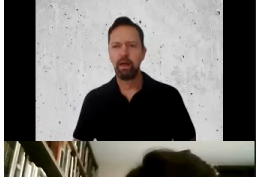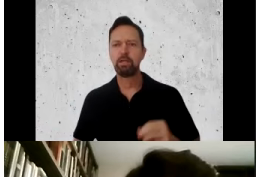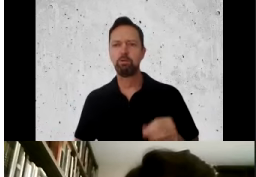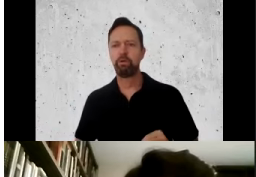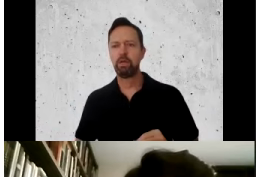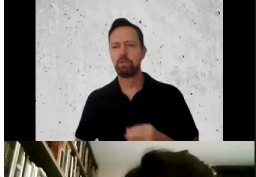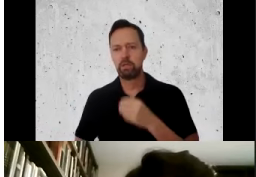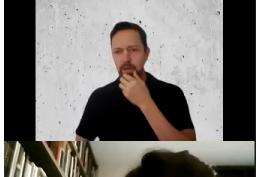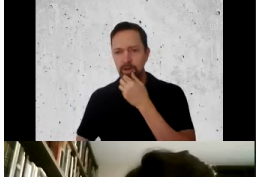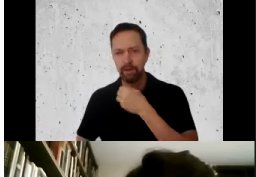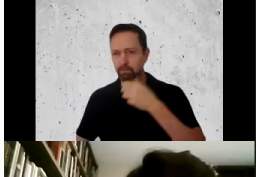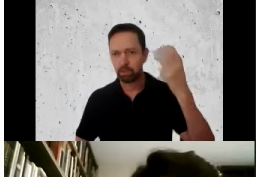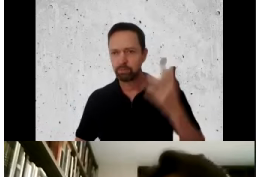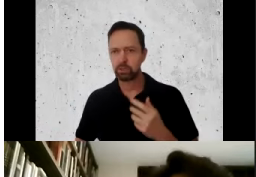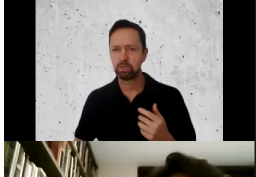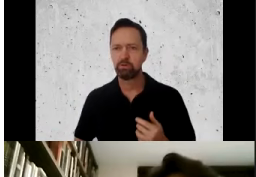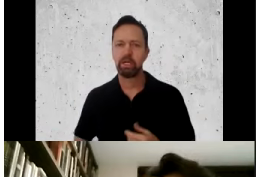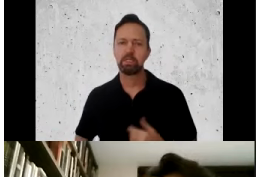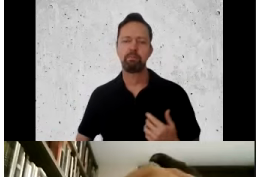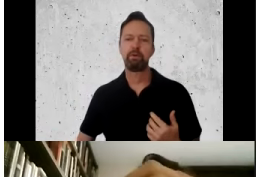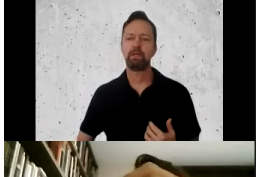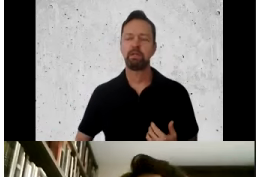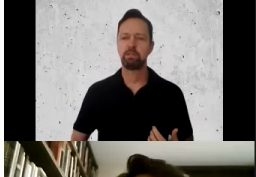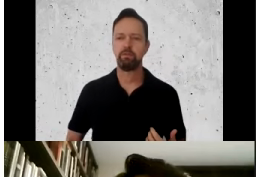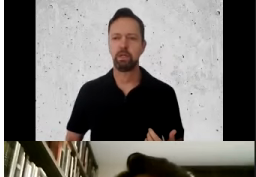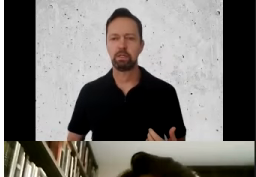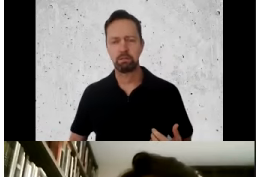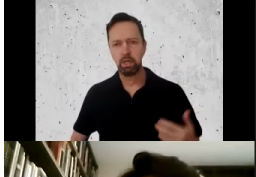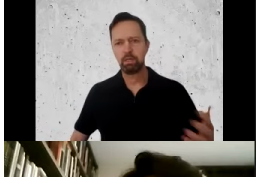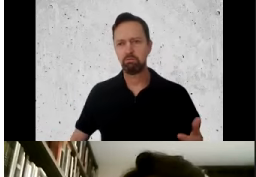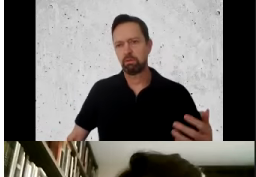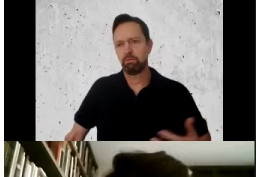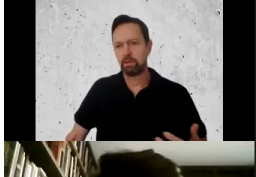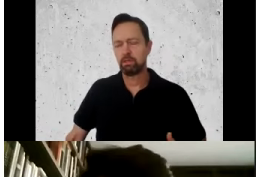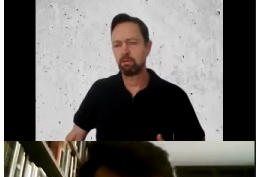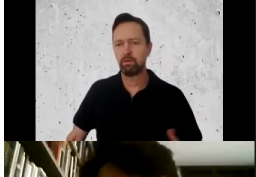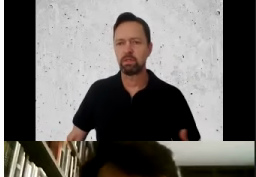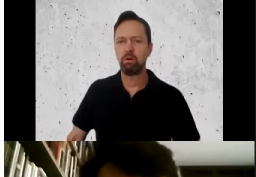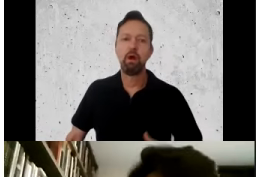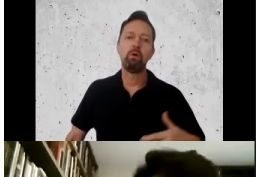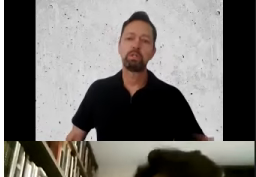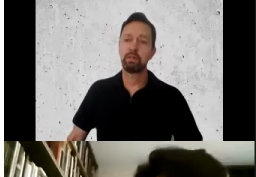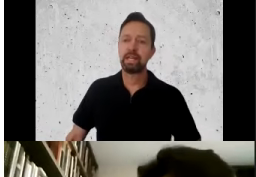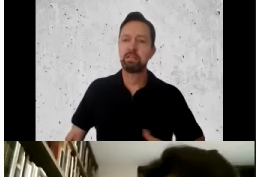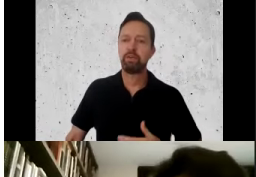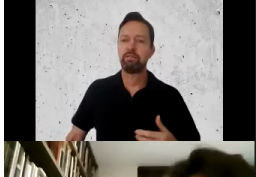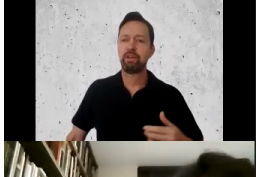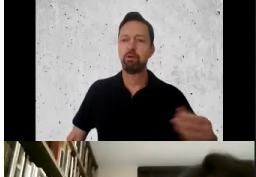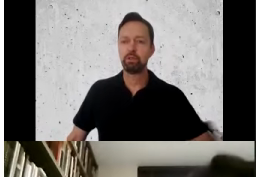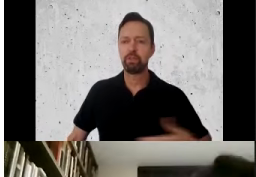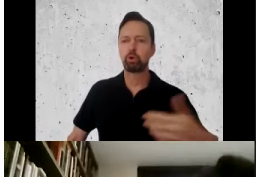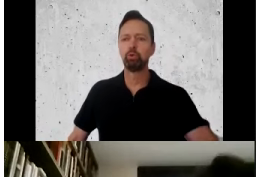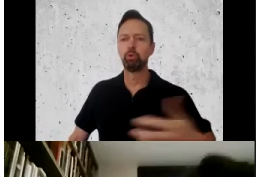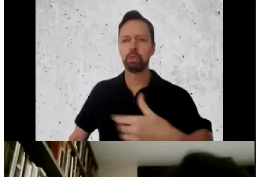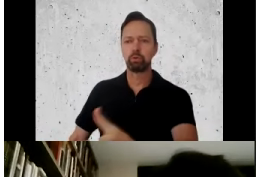pode dizer, isso vem de... as pessoas são diferentes, têm preferências diferentes. Então, talvez sim, talvez não. Ou essa diferença vem